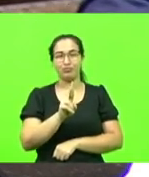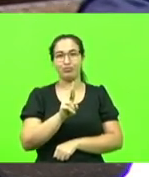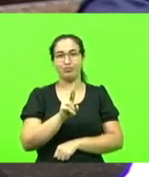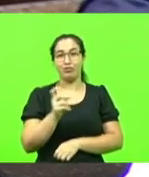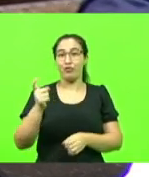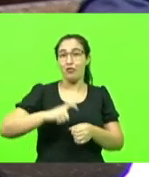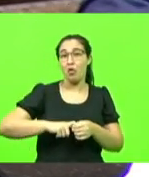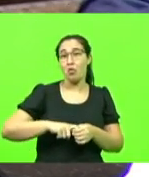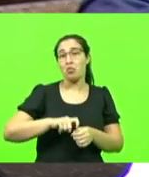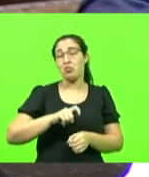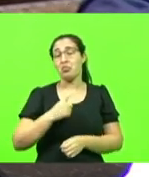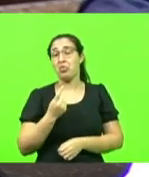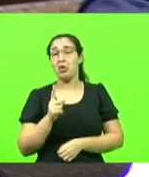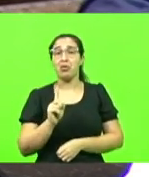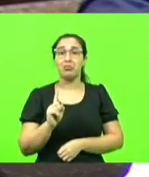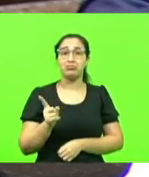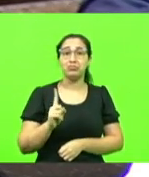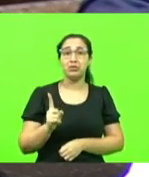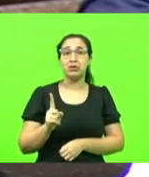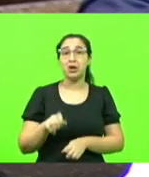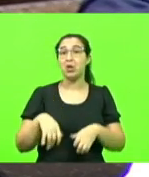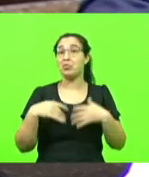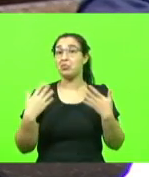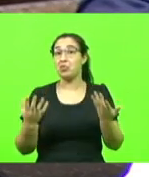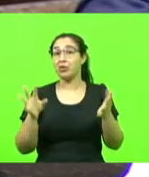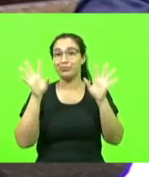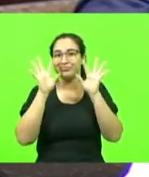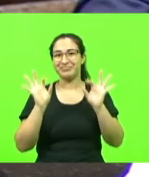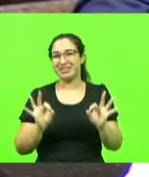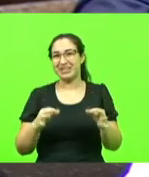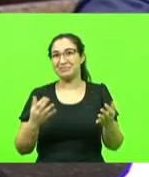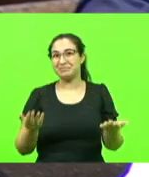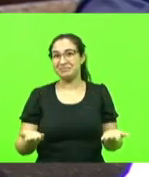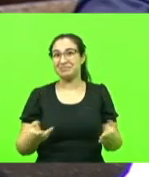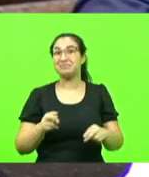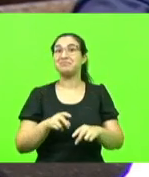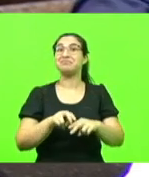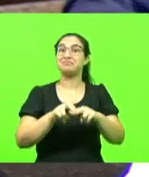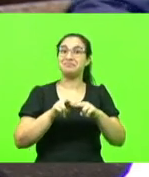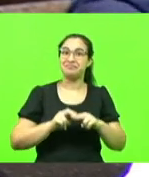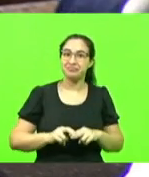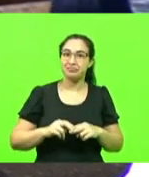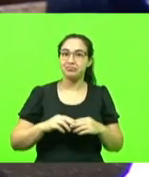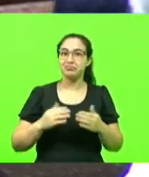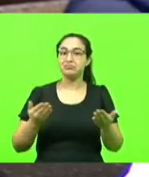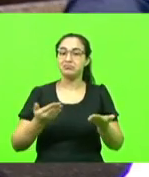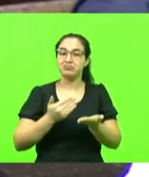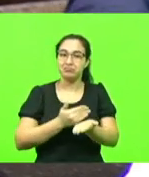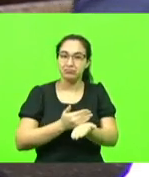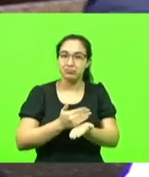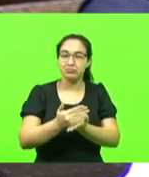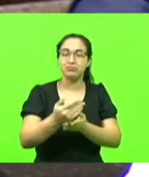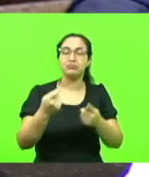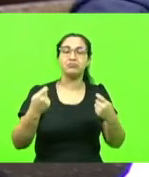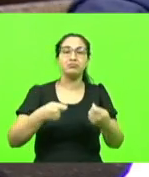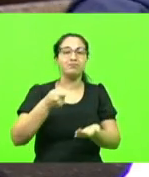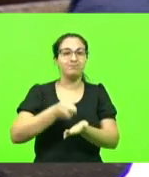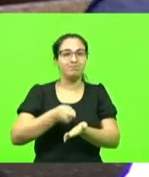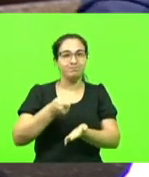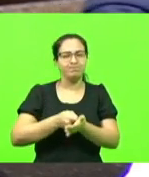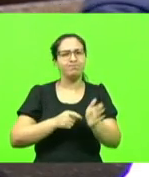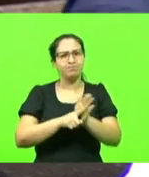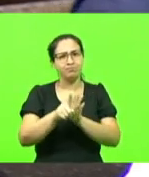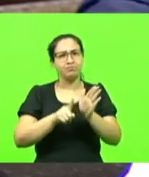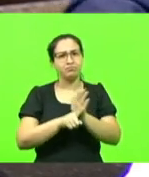as aulas, ou quando retornam as aulas. Por isso, a partir de agora, nós temos que cobrar desses diretores